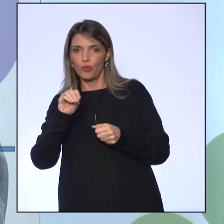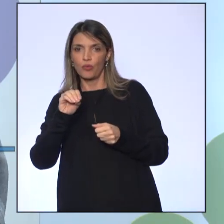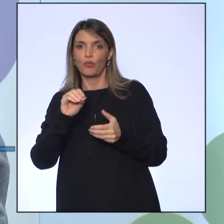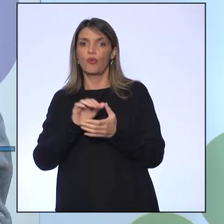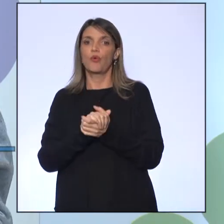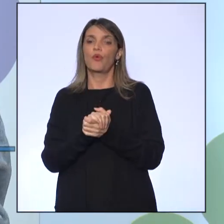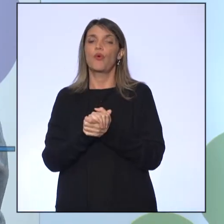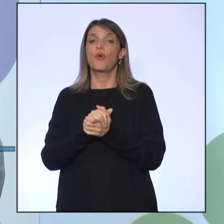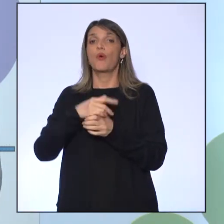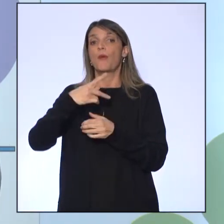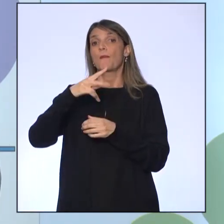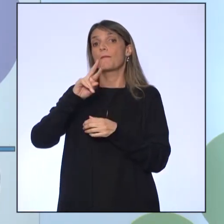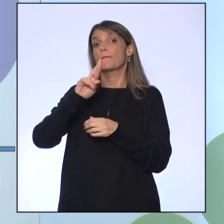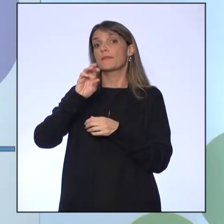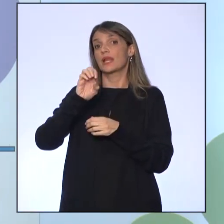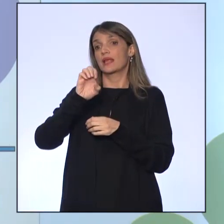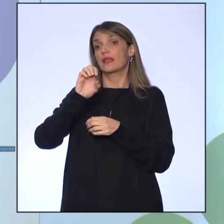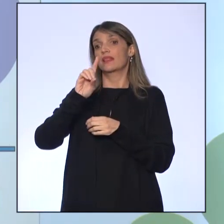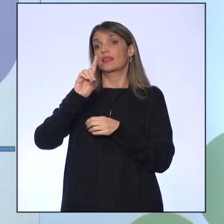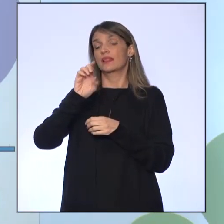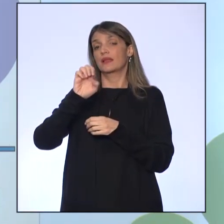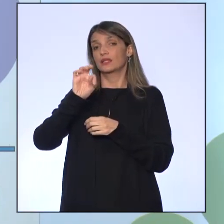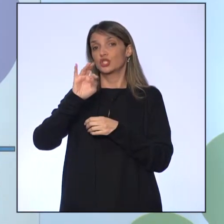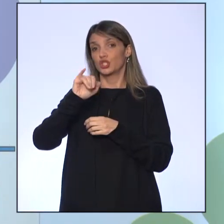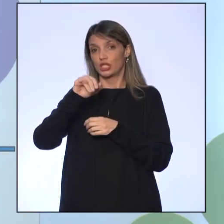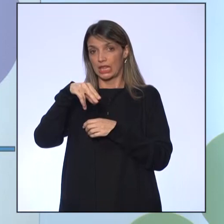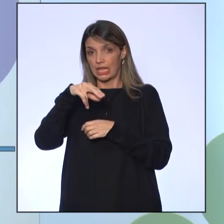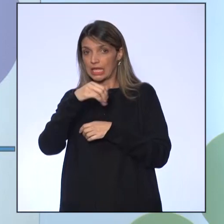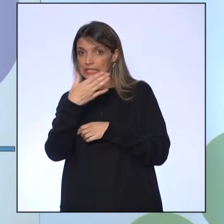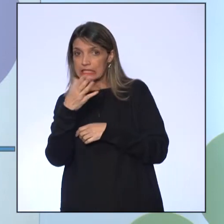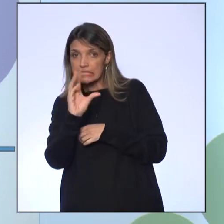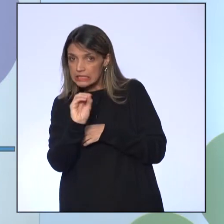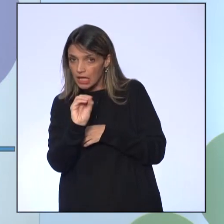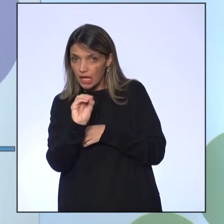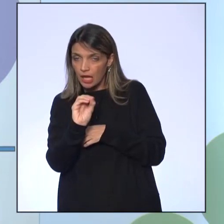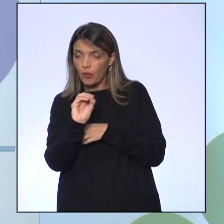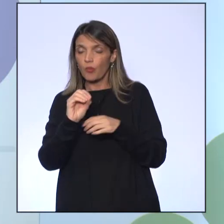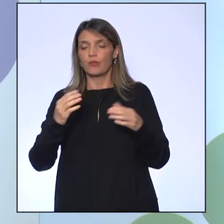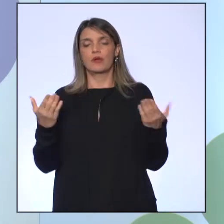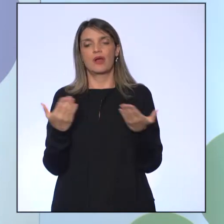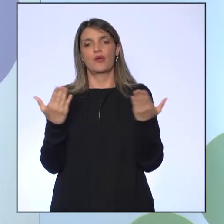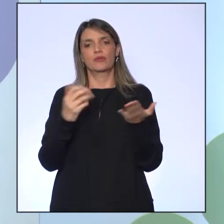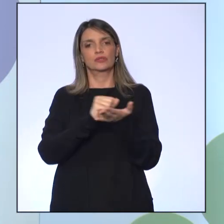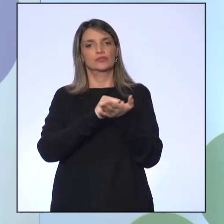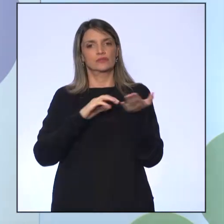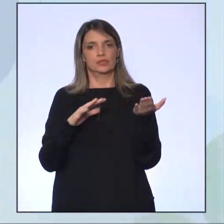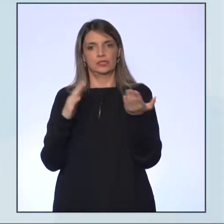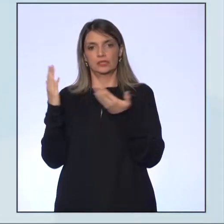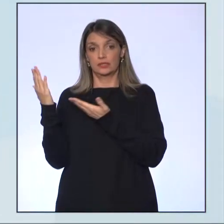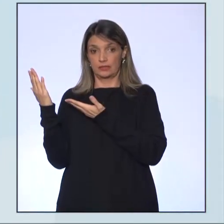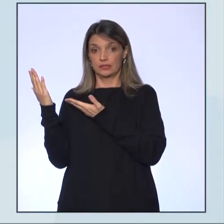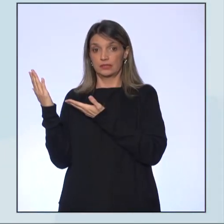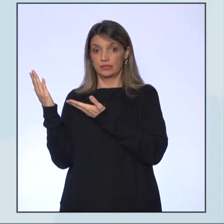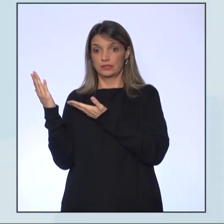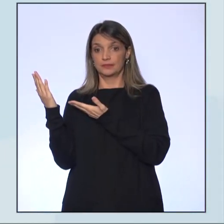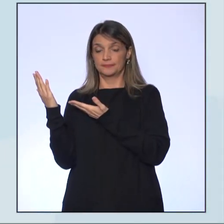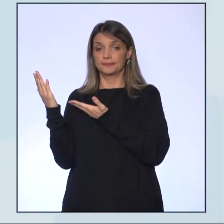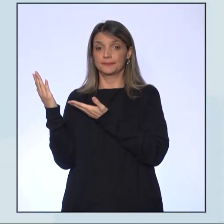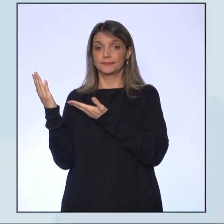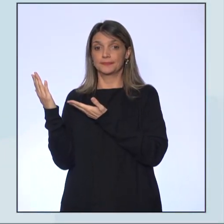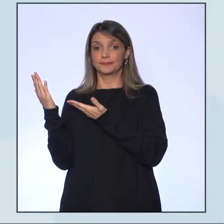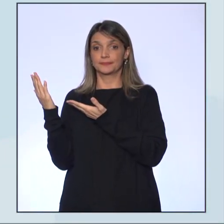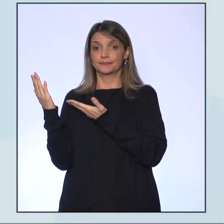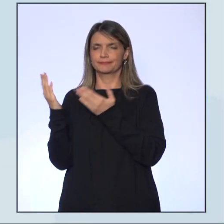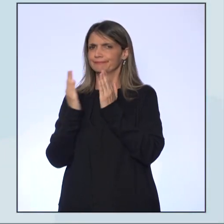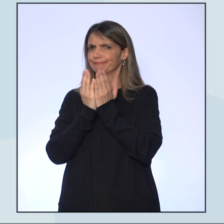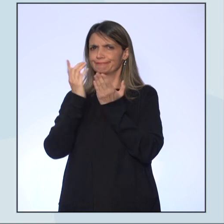da predestinação. Então, vamos para um exercício aí. Então, olha só, de acordo com o excerto e a passagem